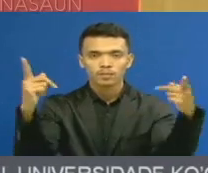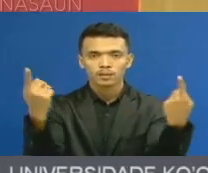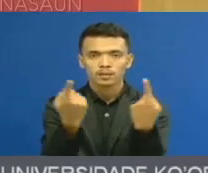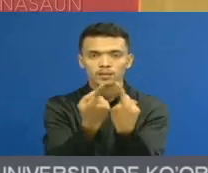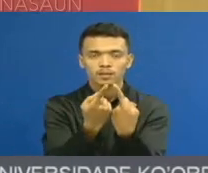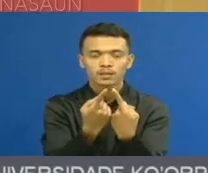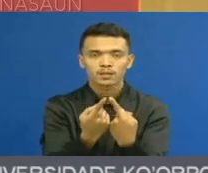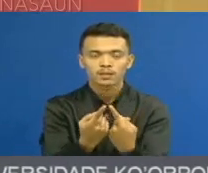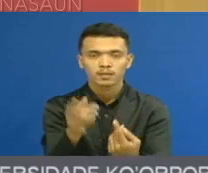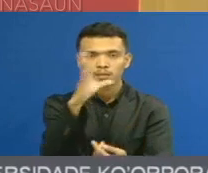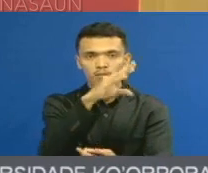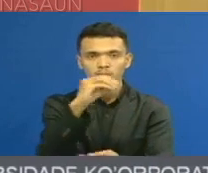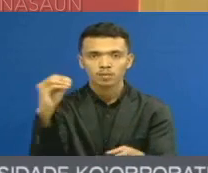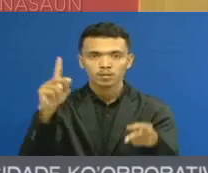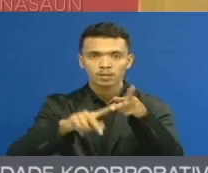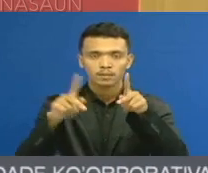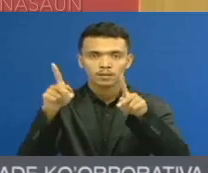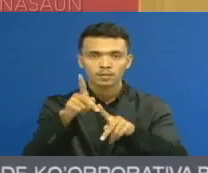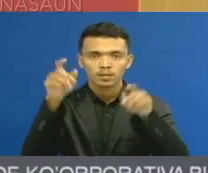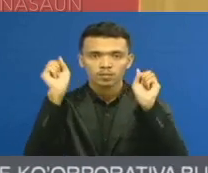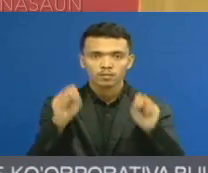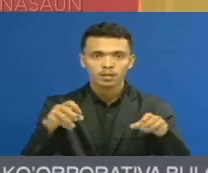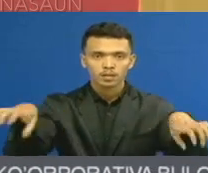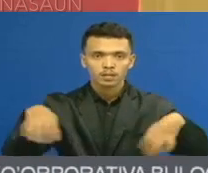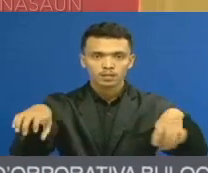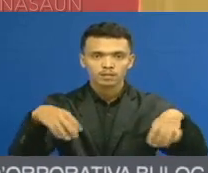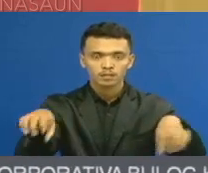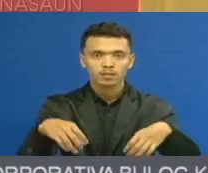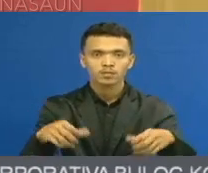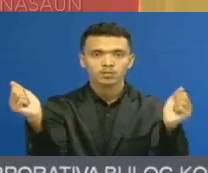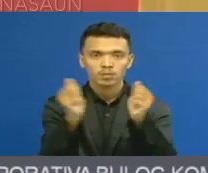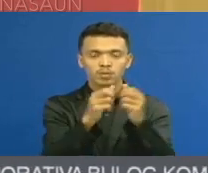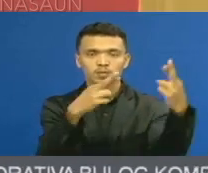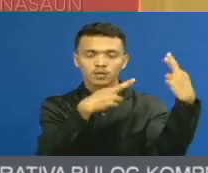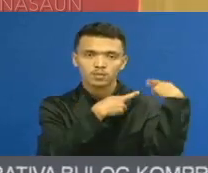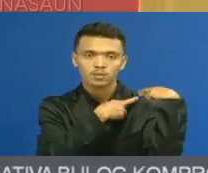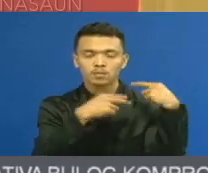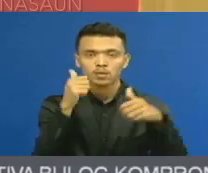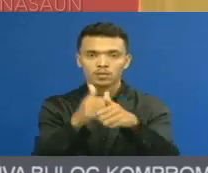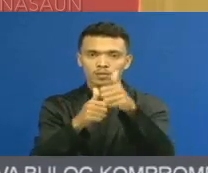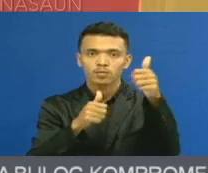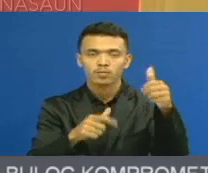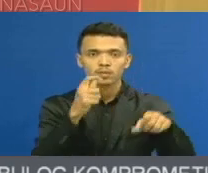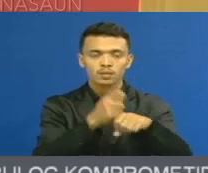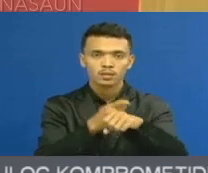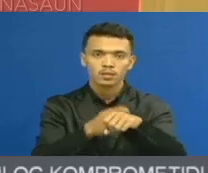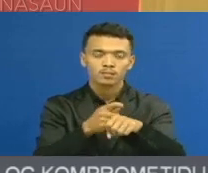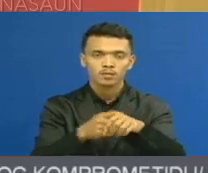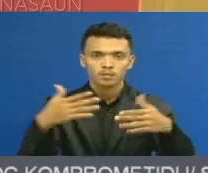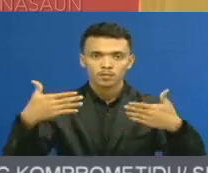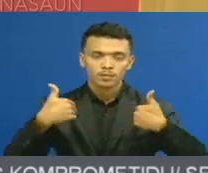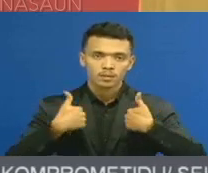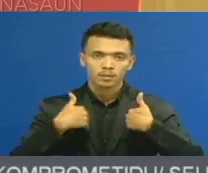no linha parceiro. Ato dele serviço ho responsabilidade, ho de cumpre prazo nebe ija.